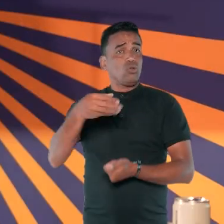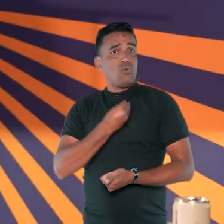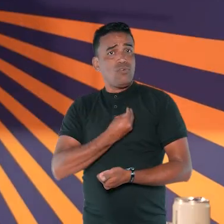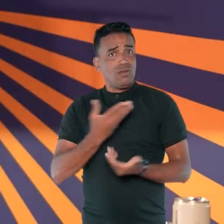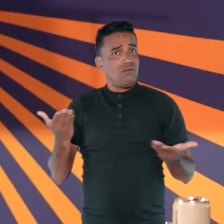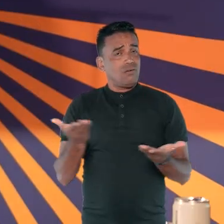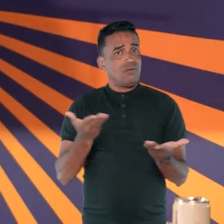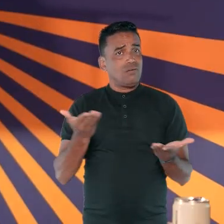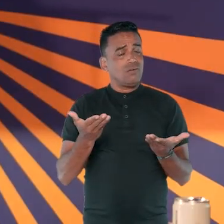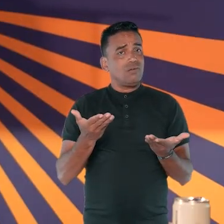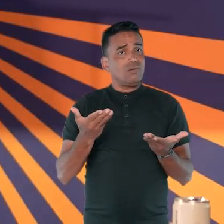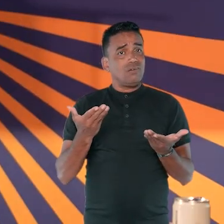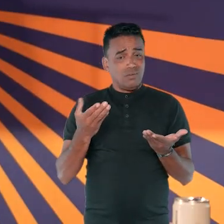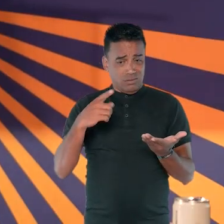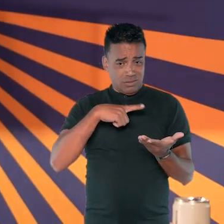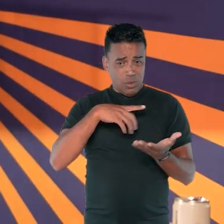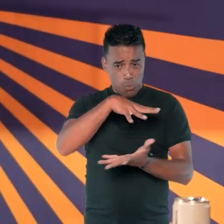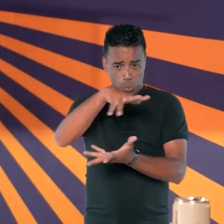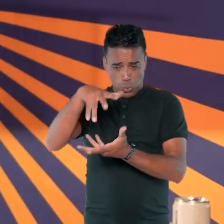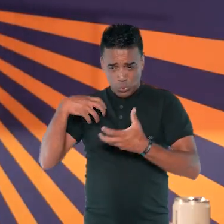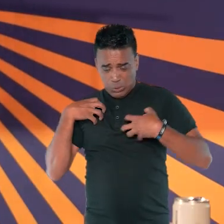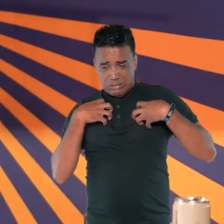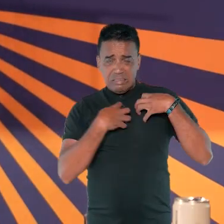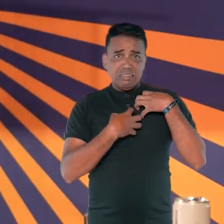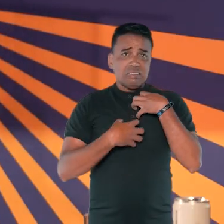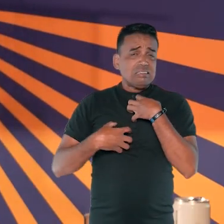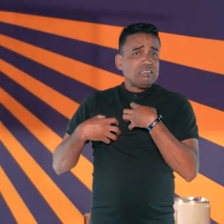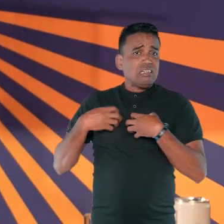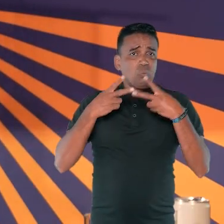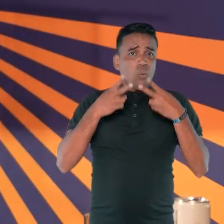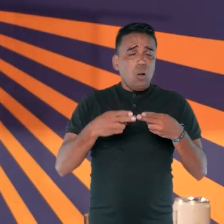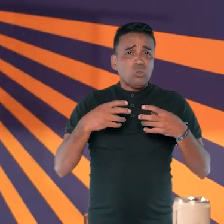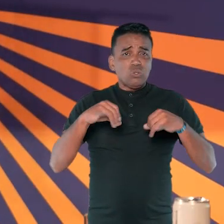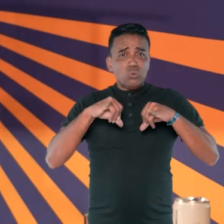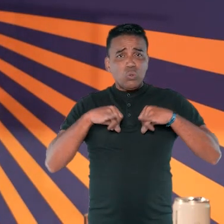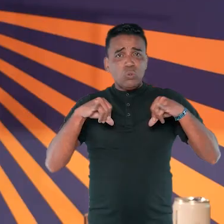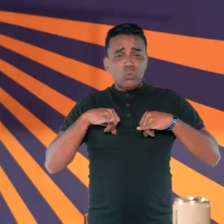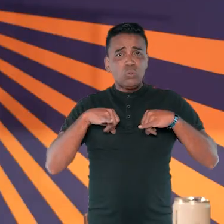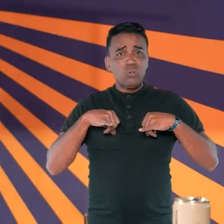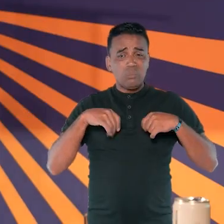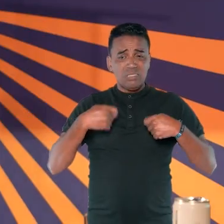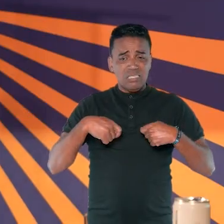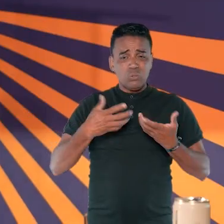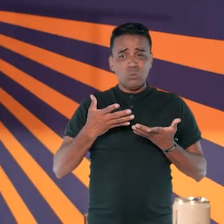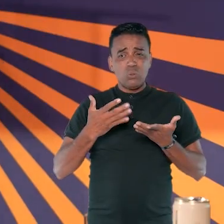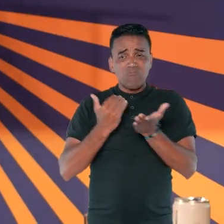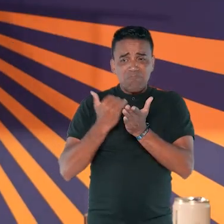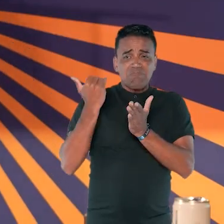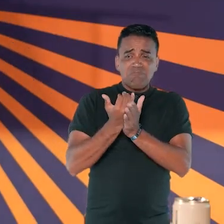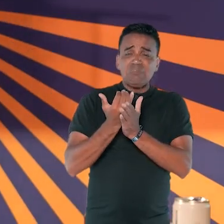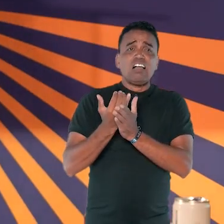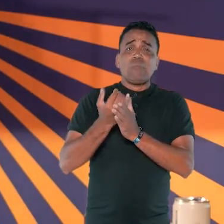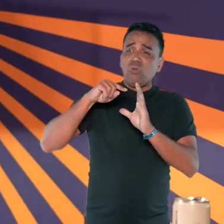onde tem uma dor como essa, eu preciso de, talvez, aprender a construir com mais afetos